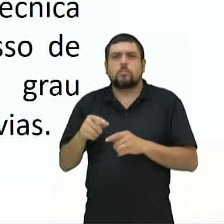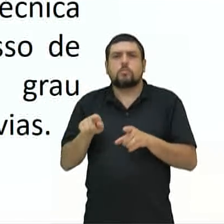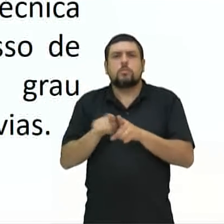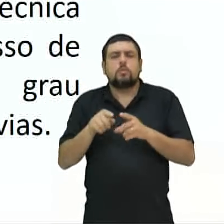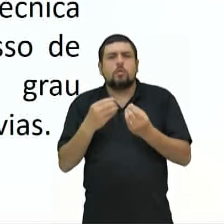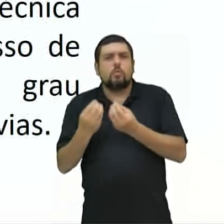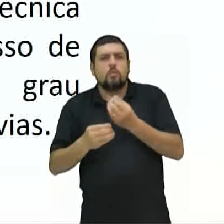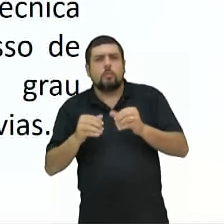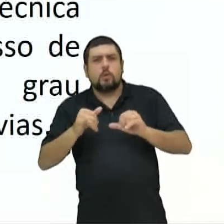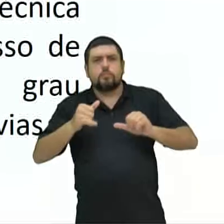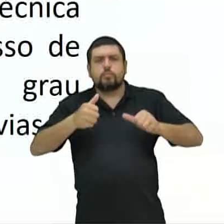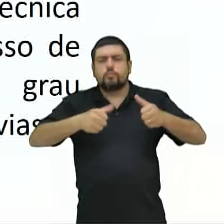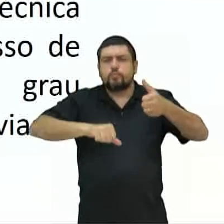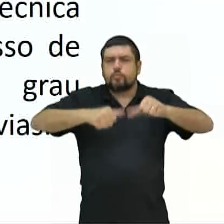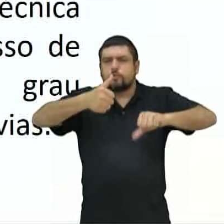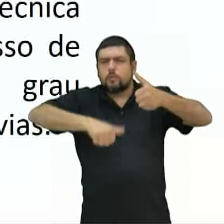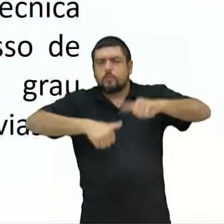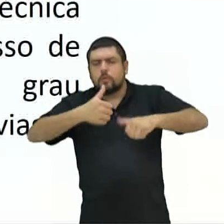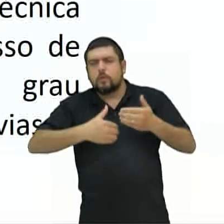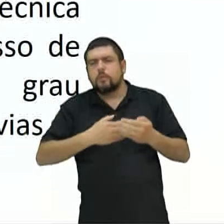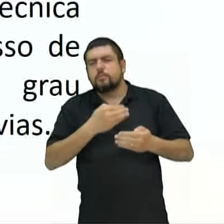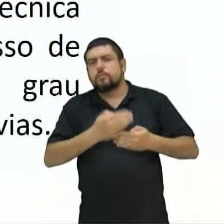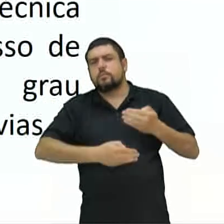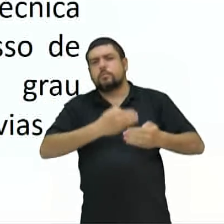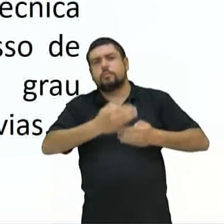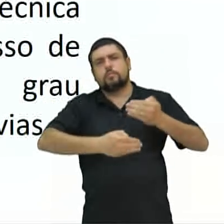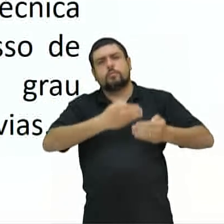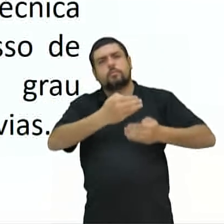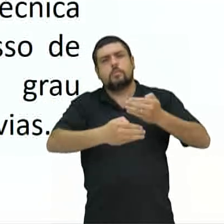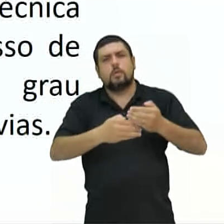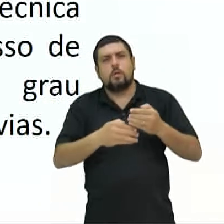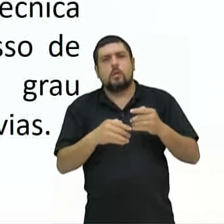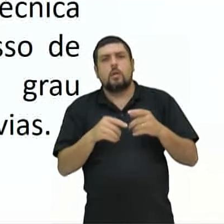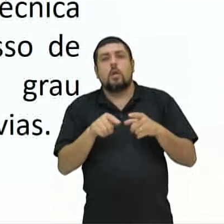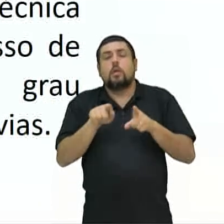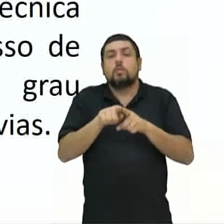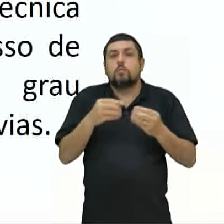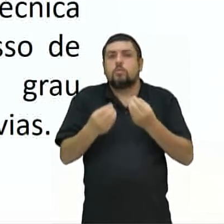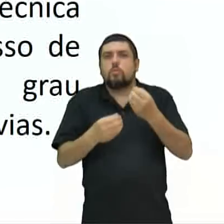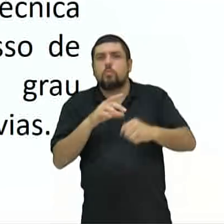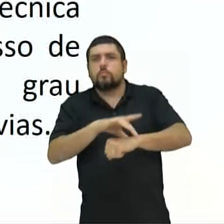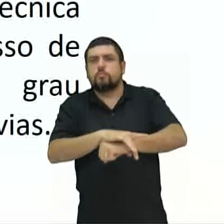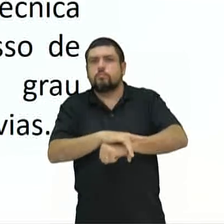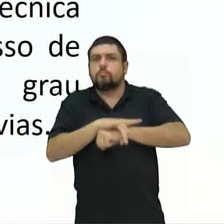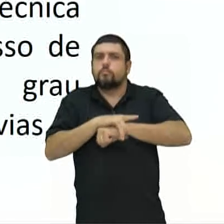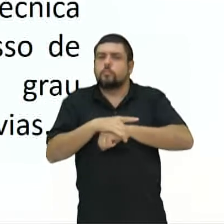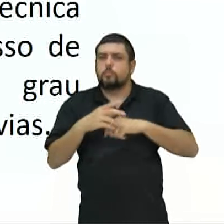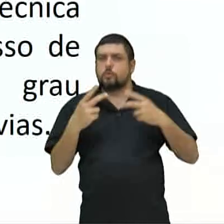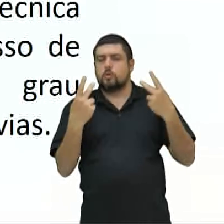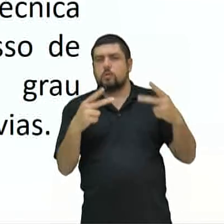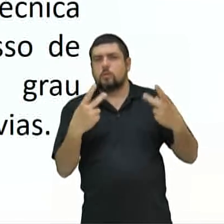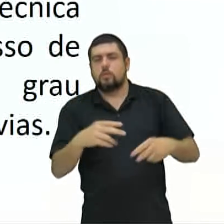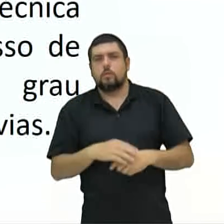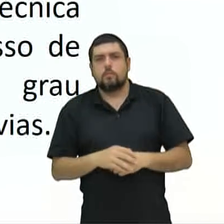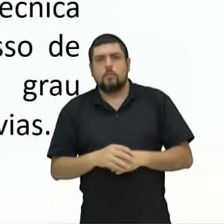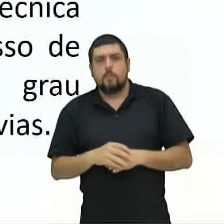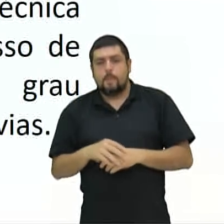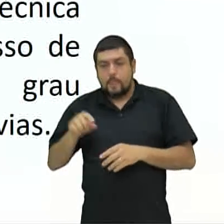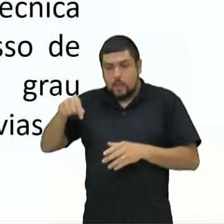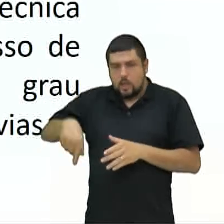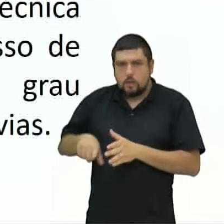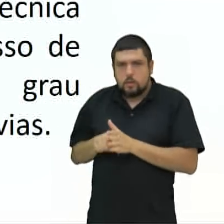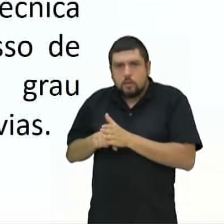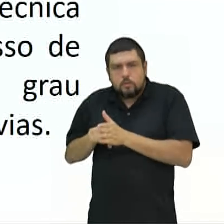avaliação prolongados, entre outras medidas para garantir a segurança e a eficácia. Essa técnica de pesquisa tem o potencial